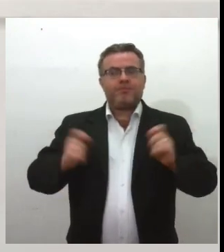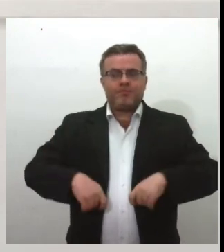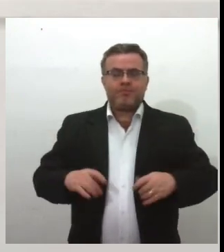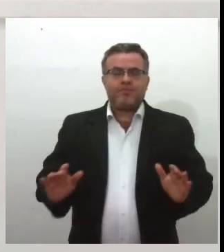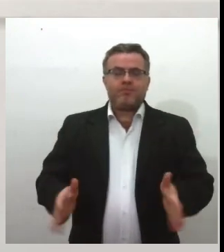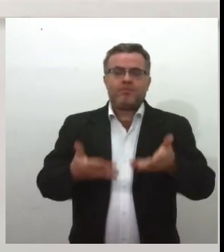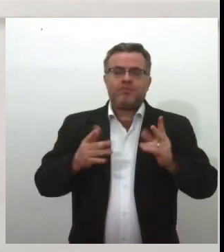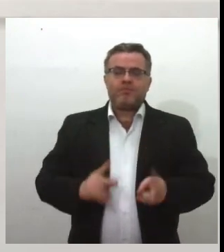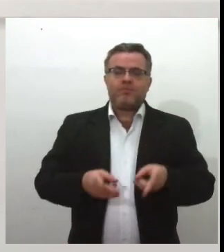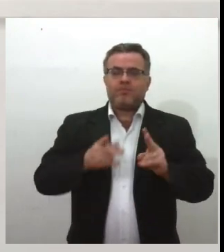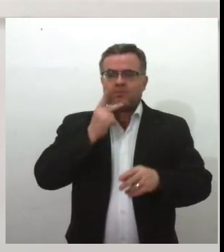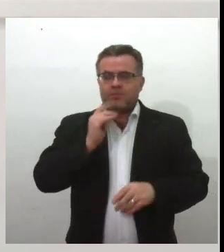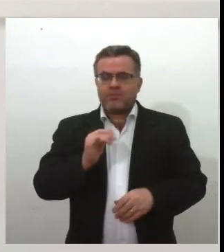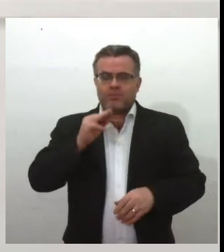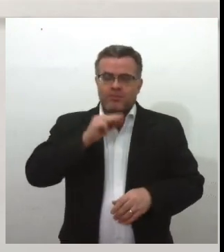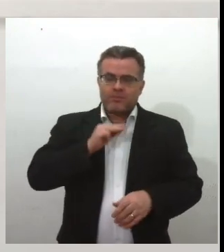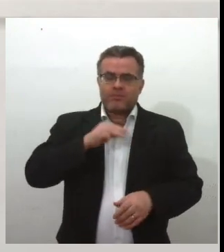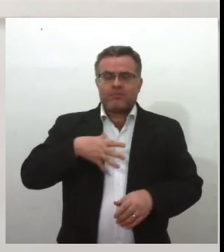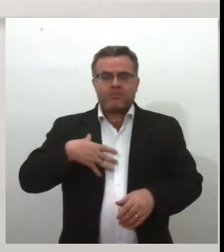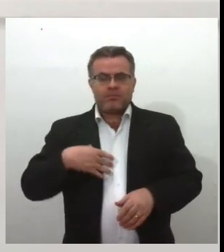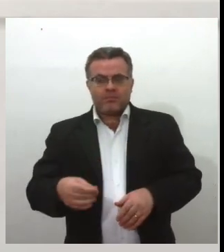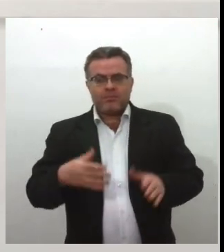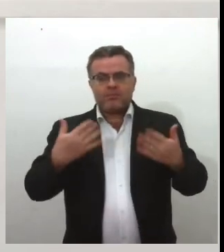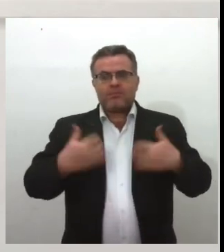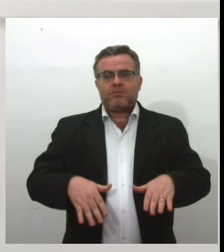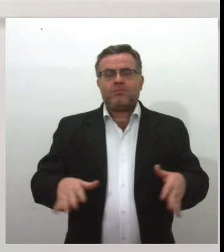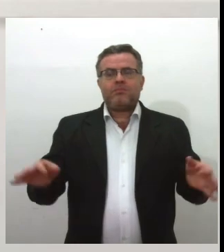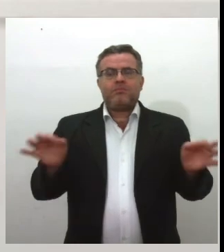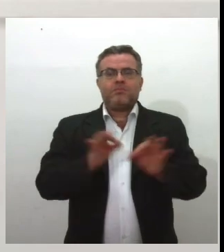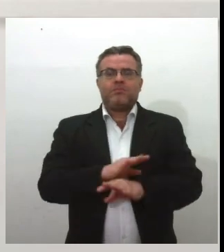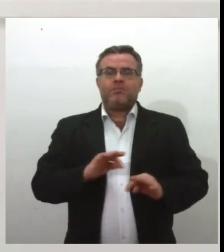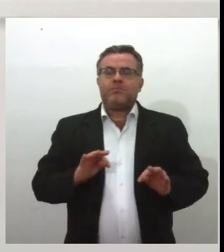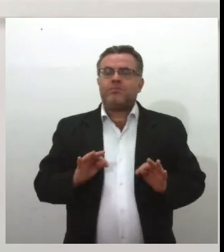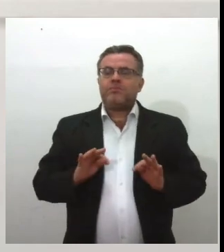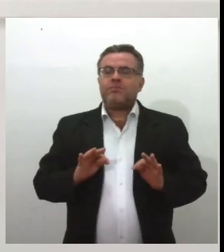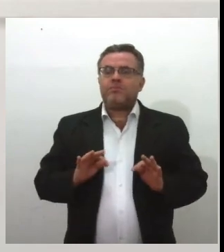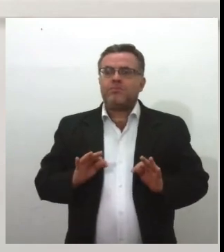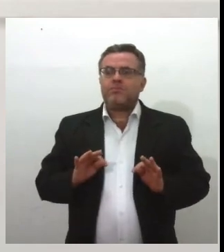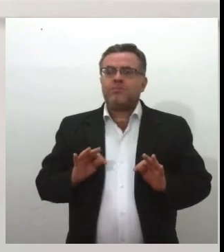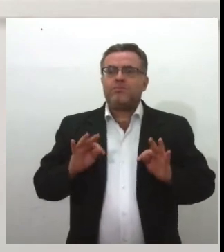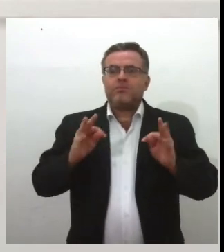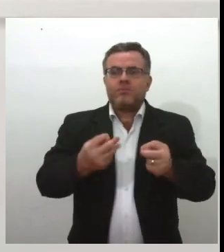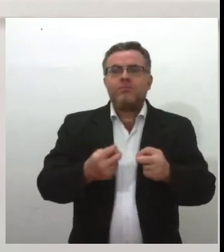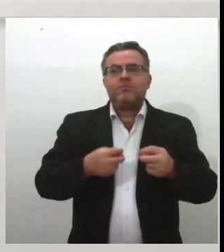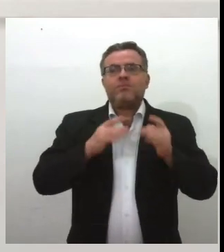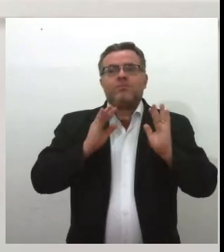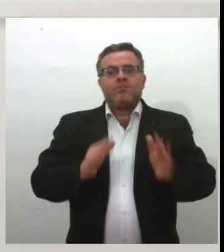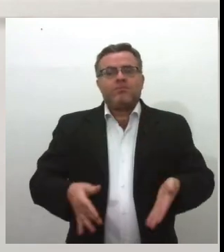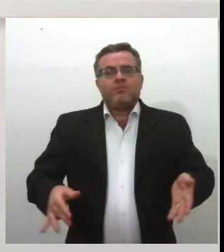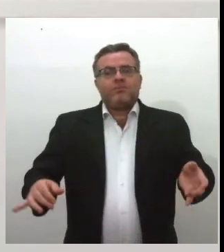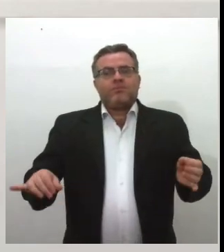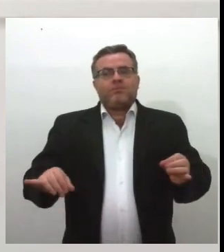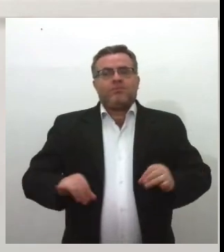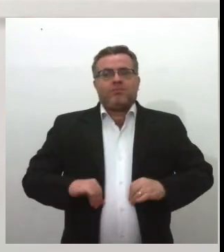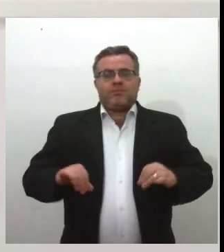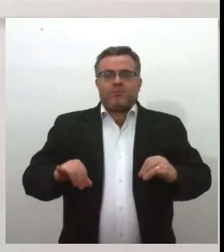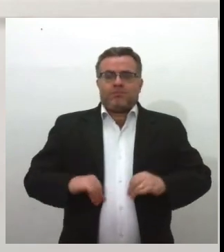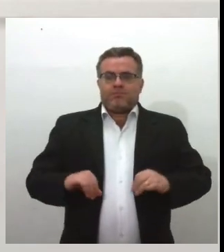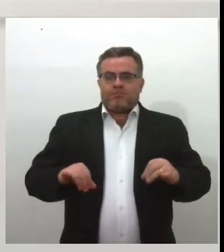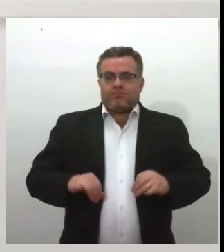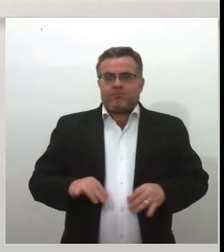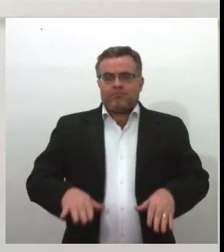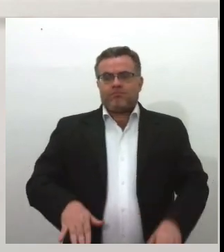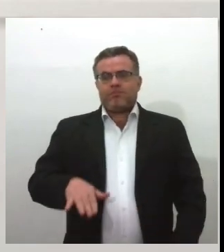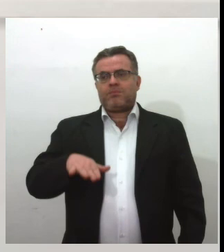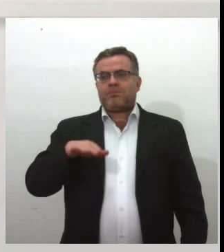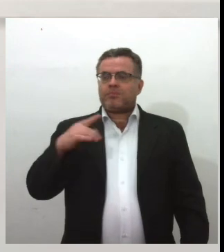nossos pais, nossos tios, enfim, as pessoas que passaram por uma juventude muito difícil da nossa,